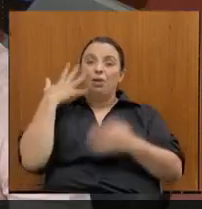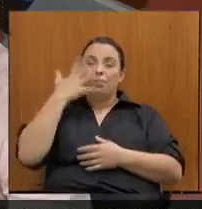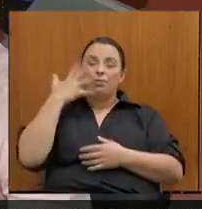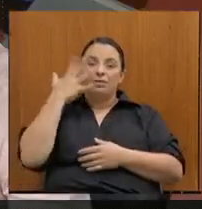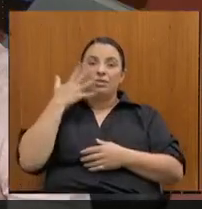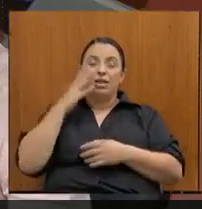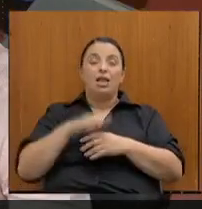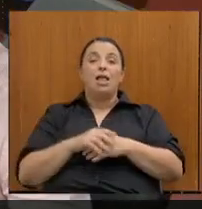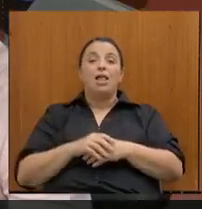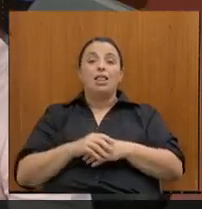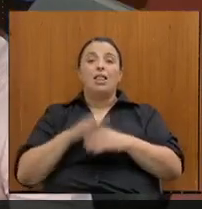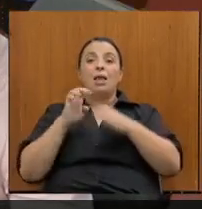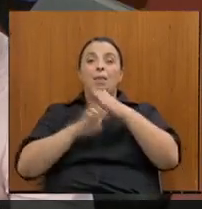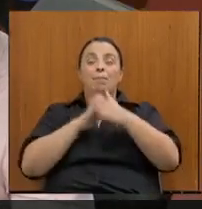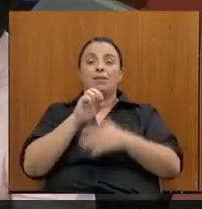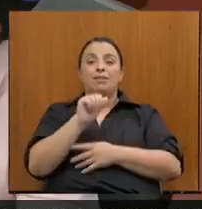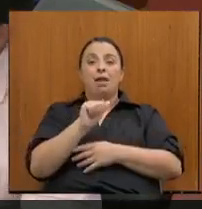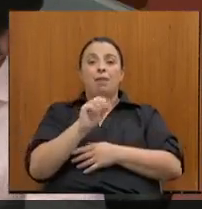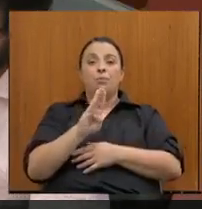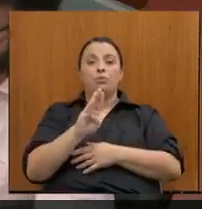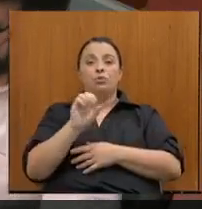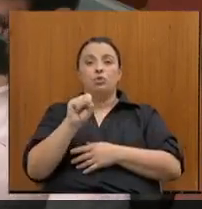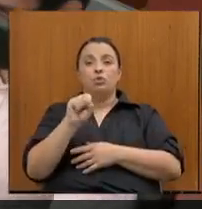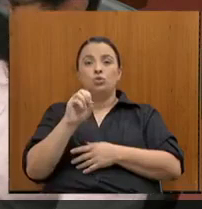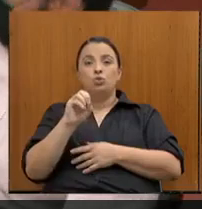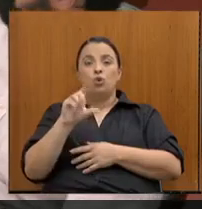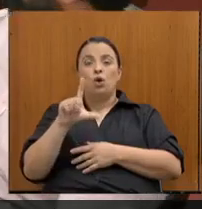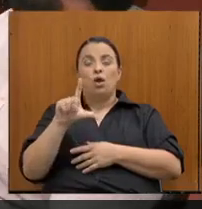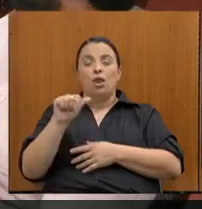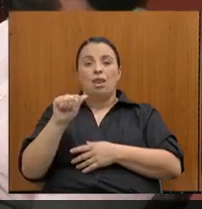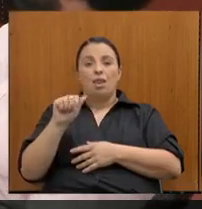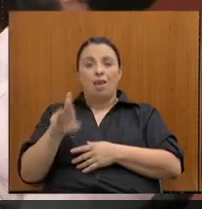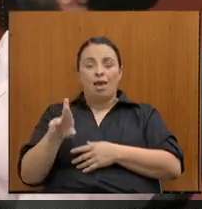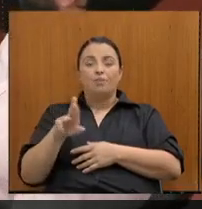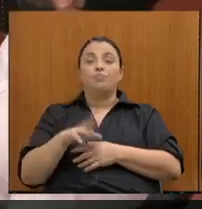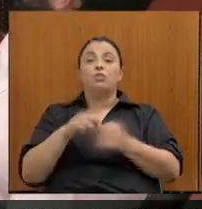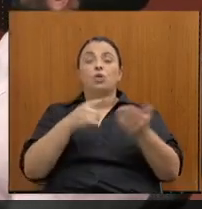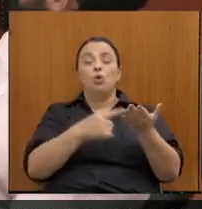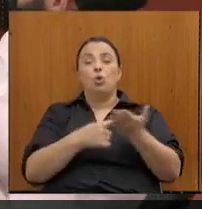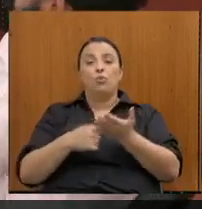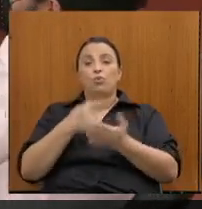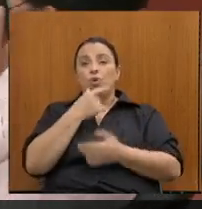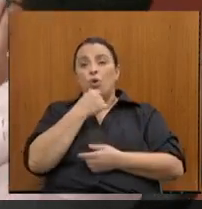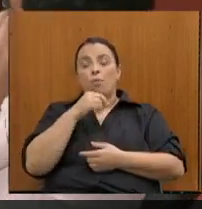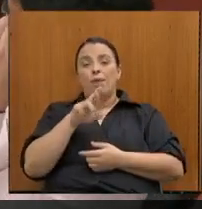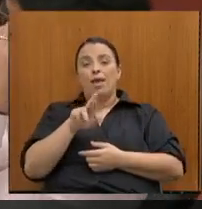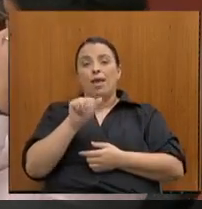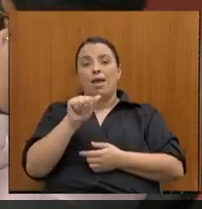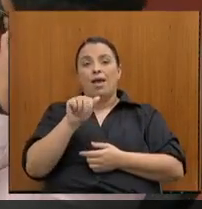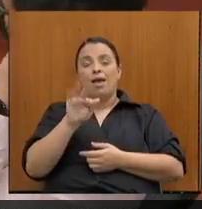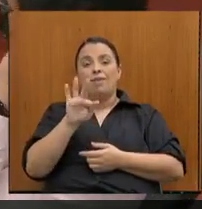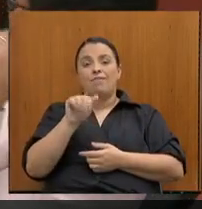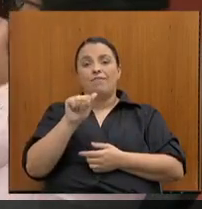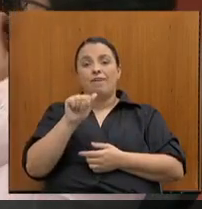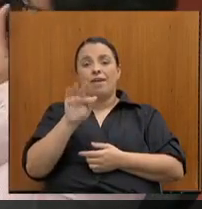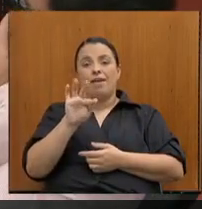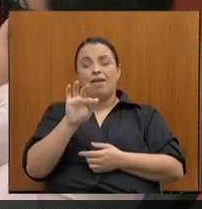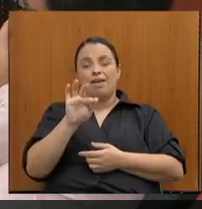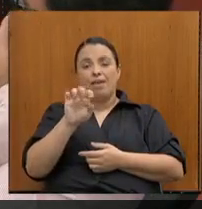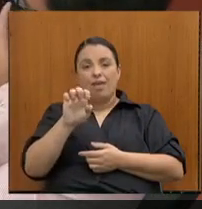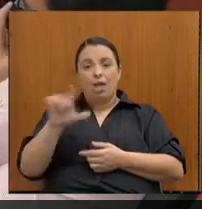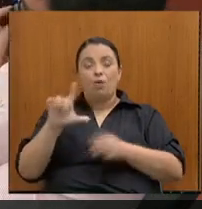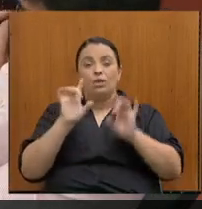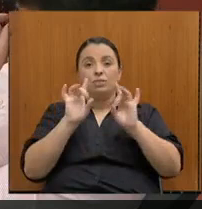absolar Associação Brasileira de energia solar eu convido Rafael Marques especialista do departamento técnico